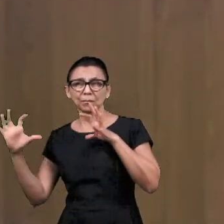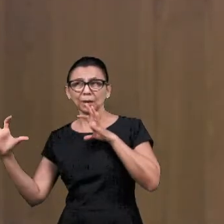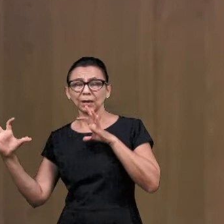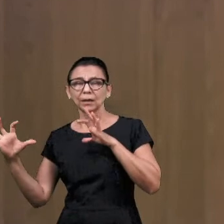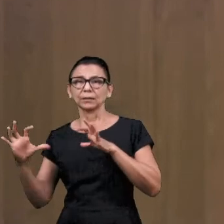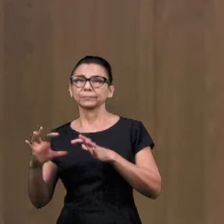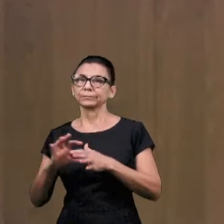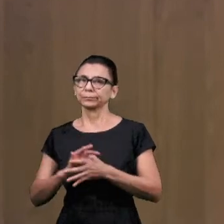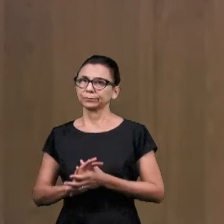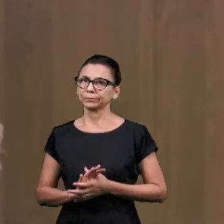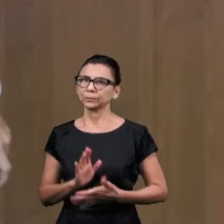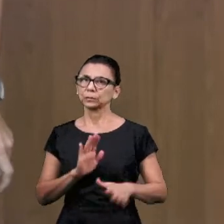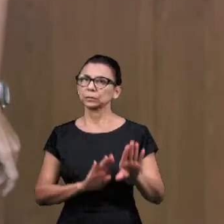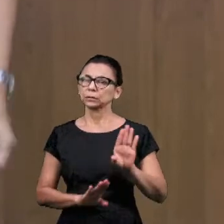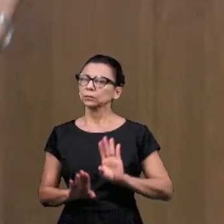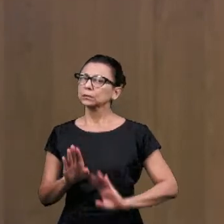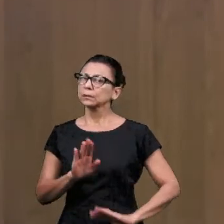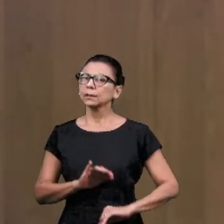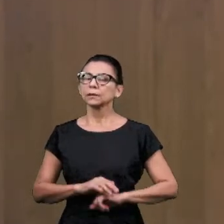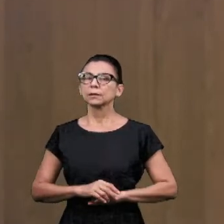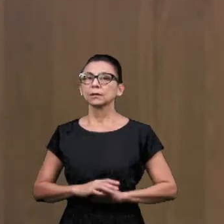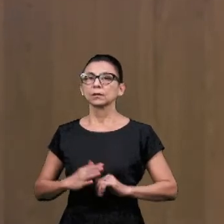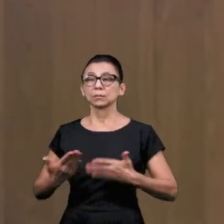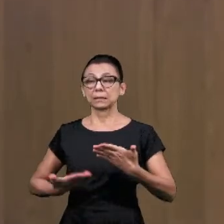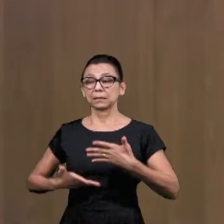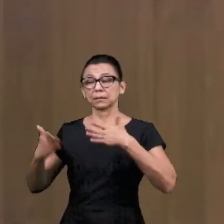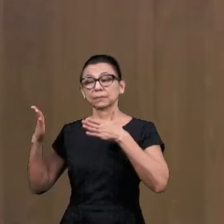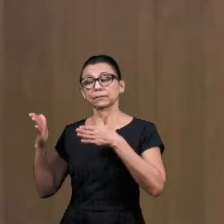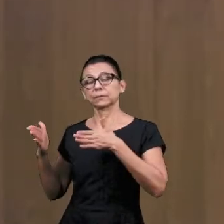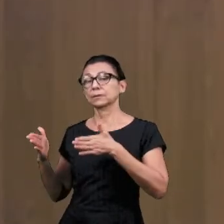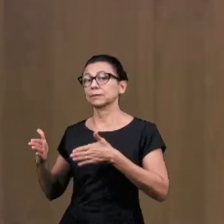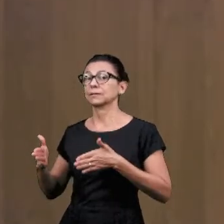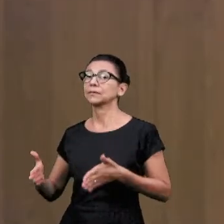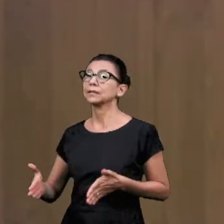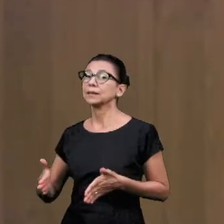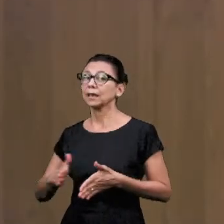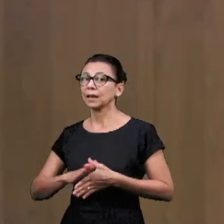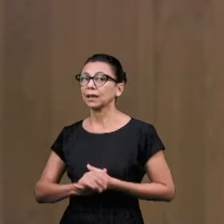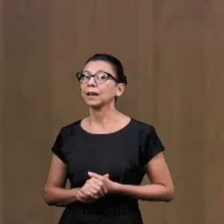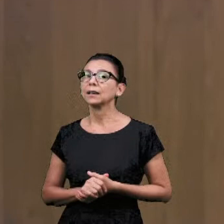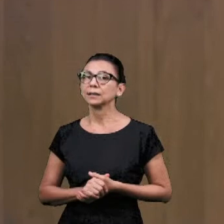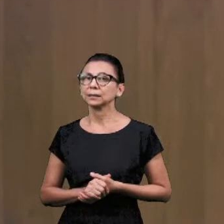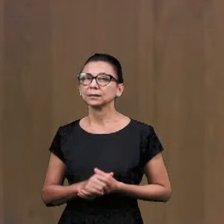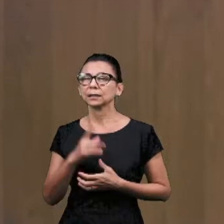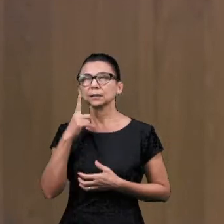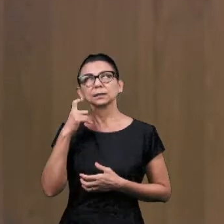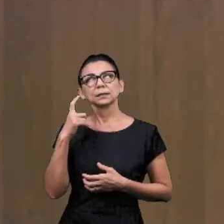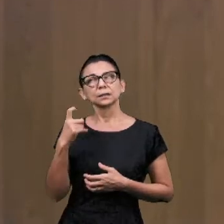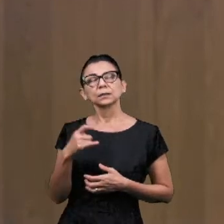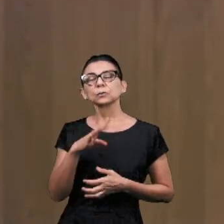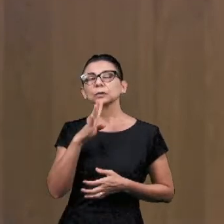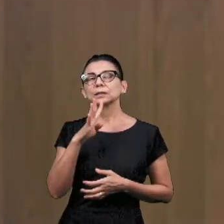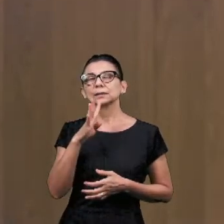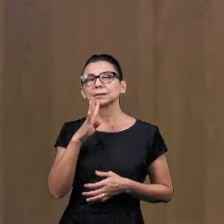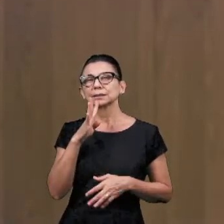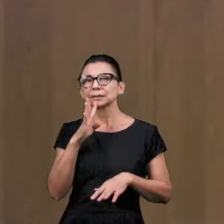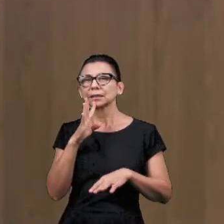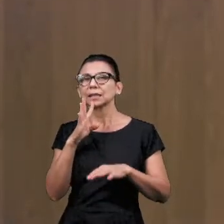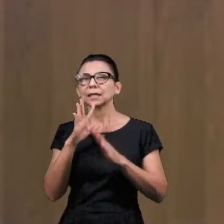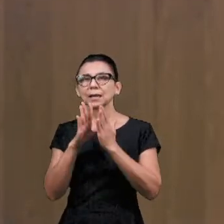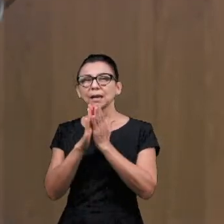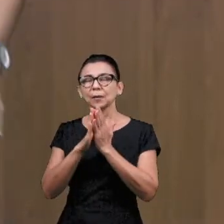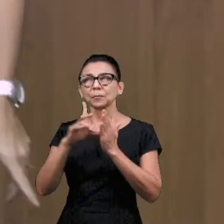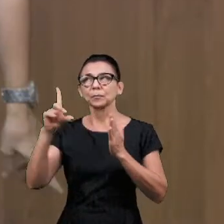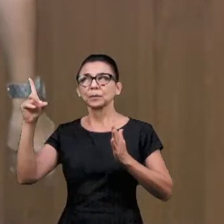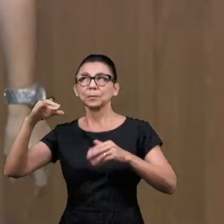fiéis, assim, buscam hoje ao Senhor e conhecer cada vez mais, aprender a palavra de